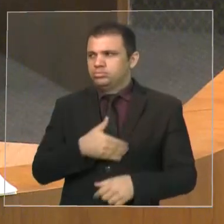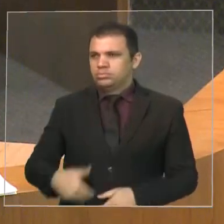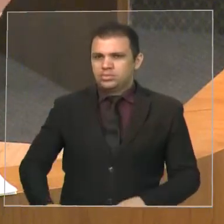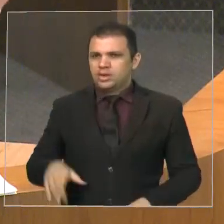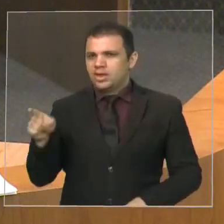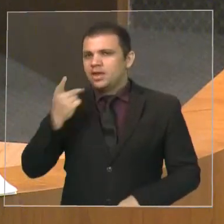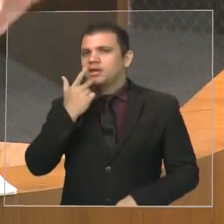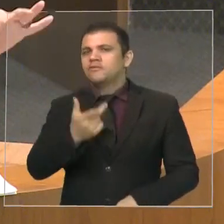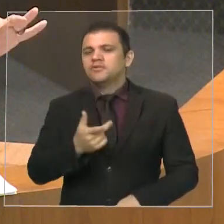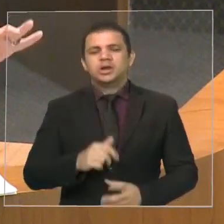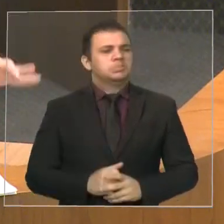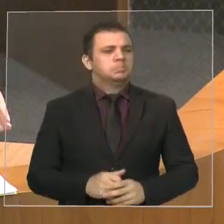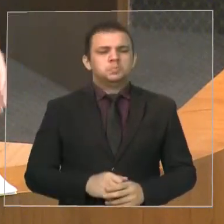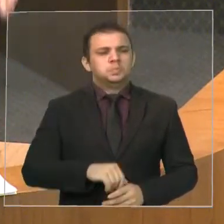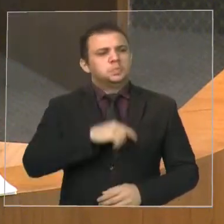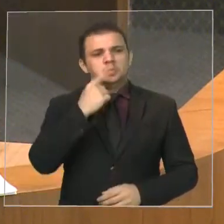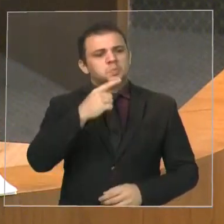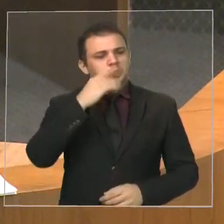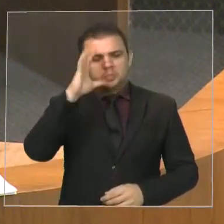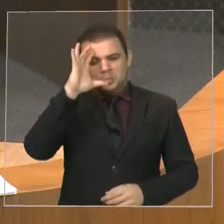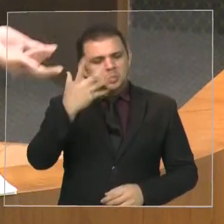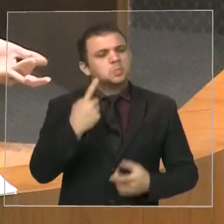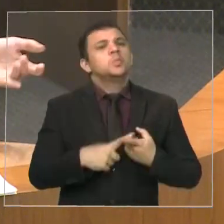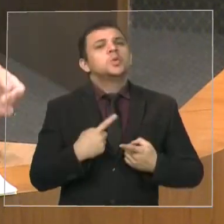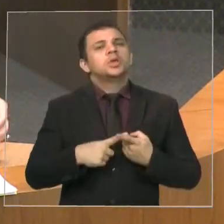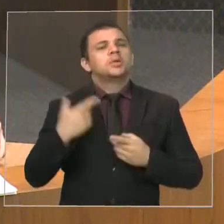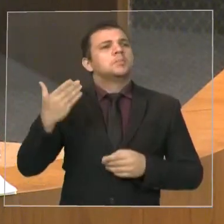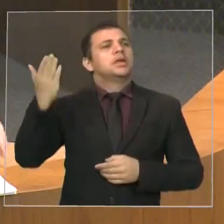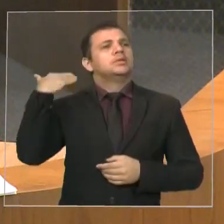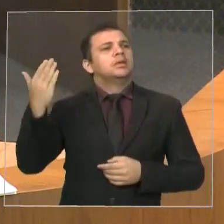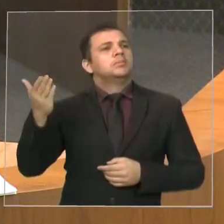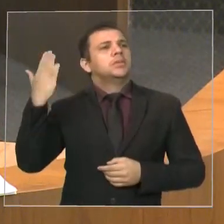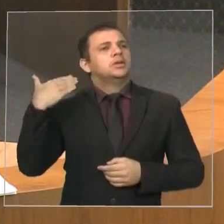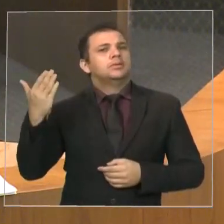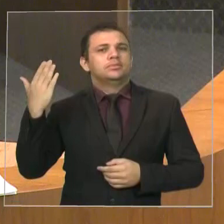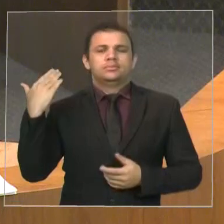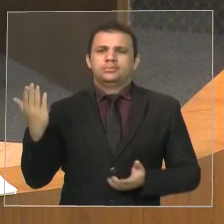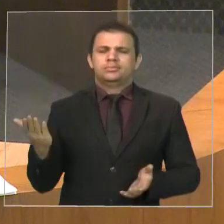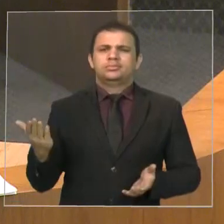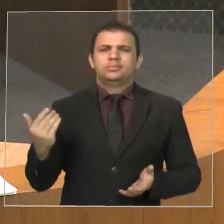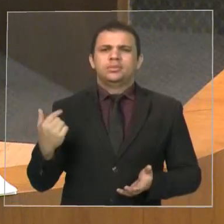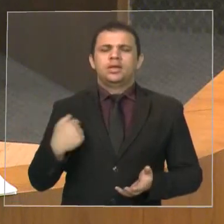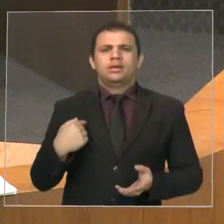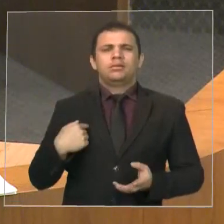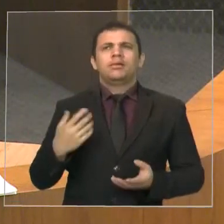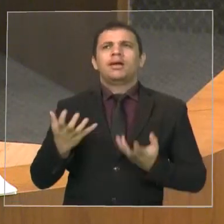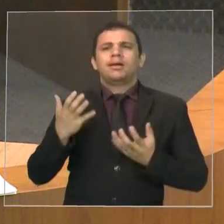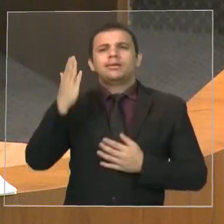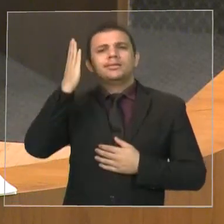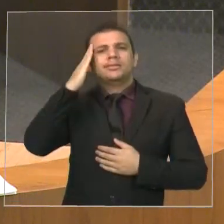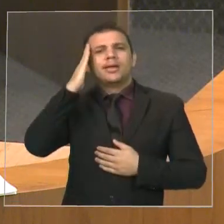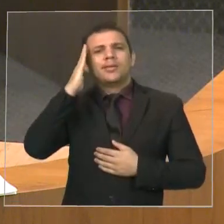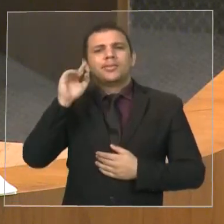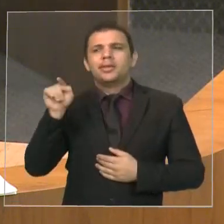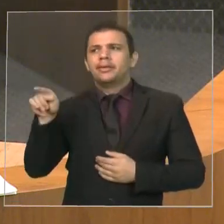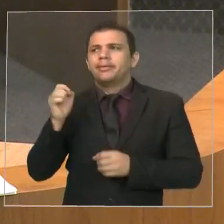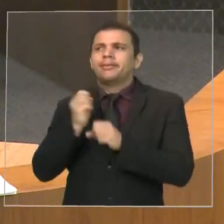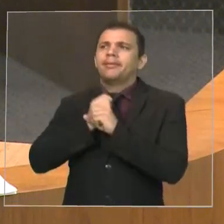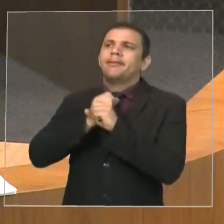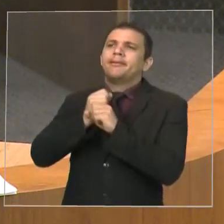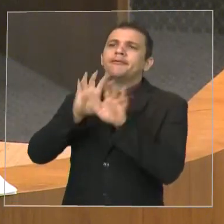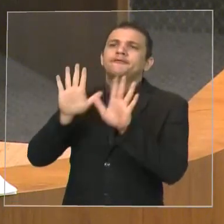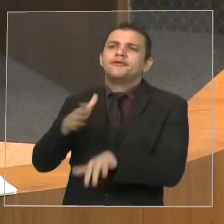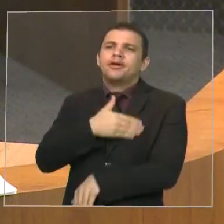consegue resolver nada por causa do passado. Ou seja, eu quero saber em quantos anos de governo ele precisa para ele